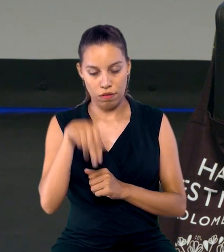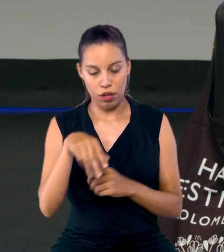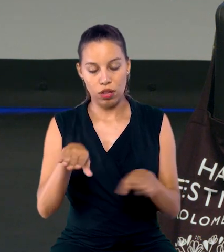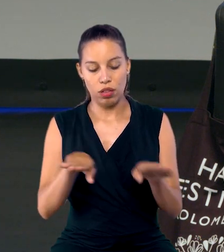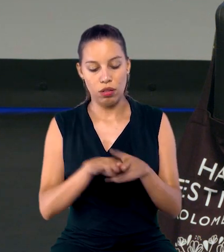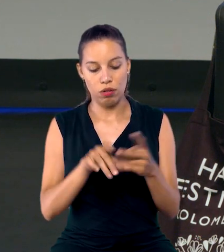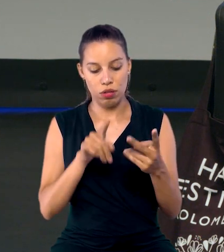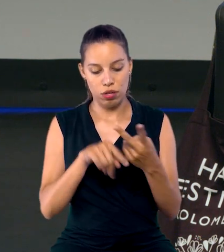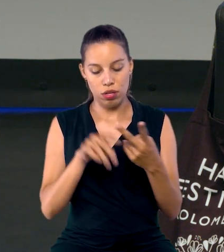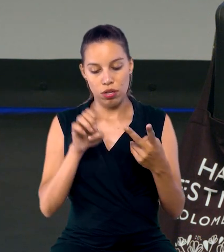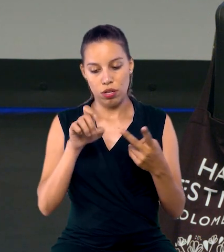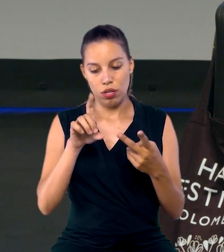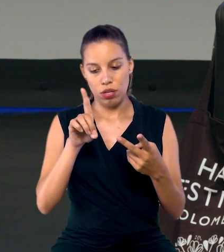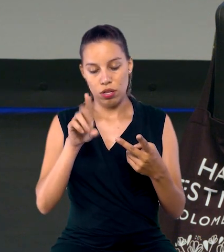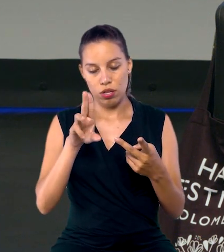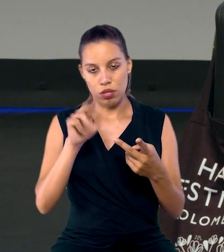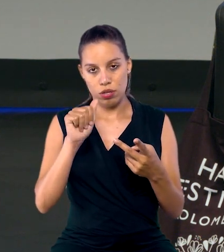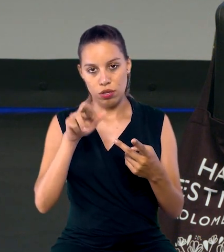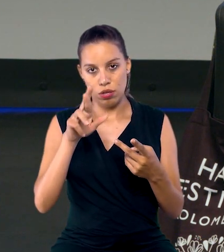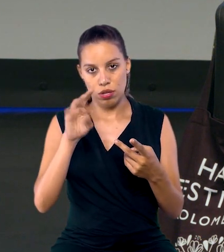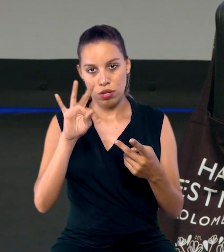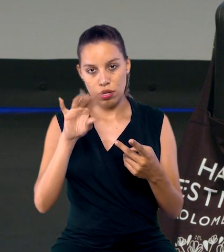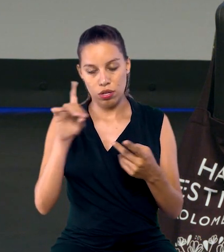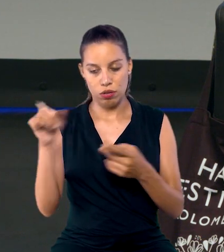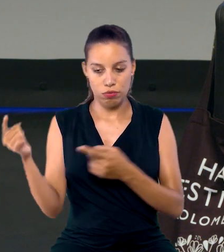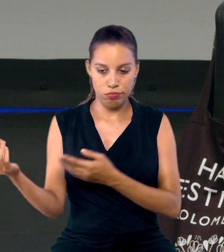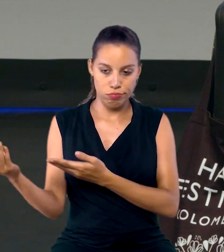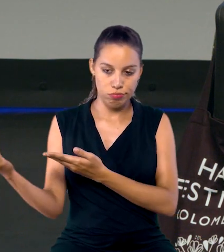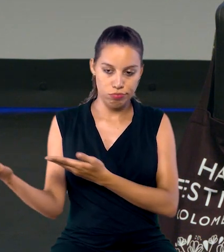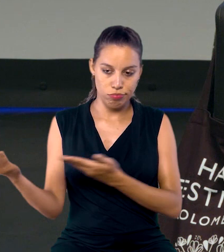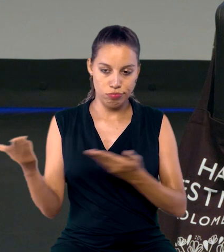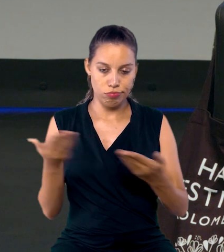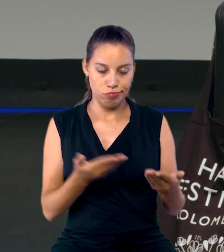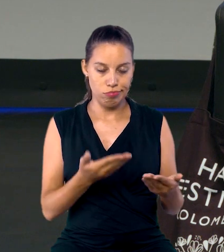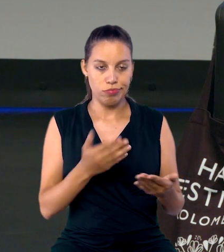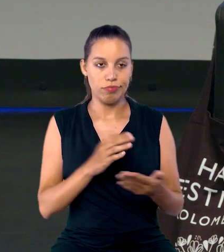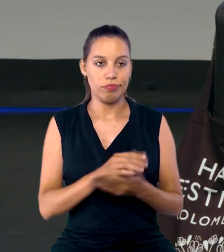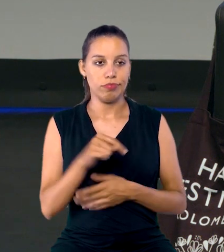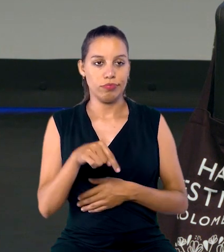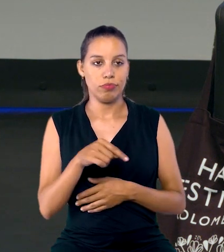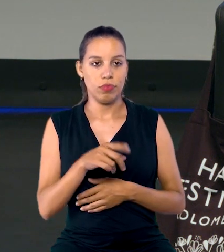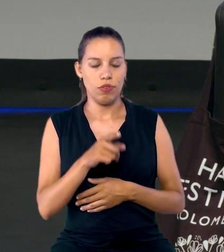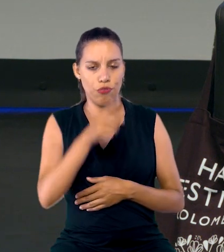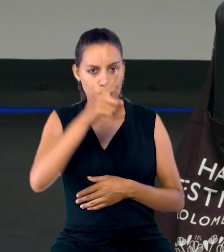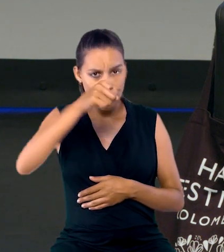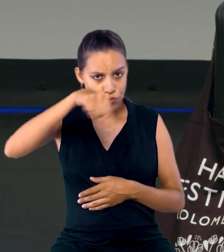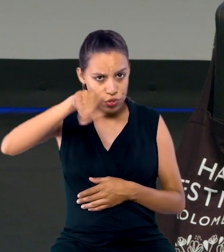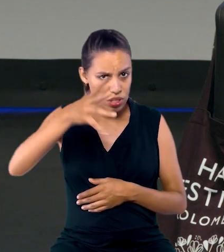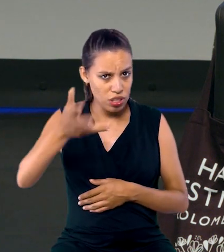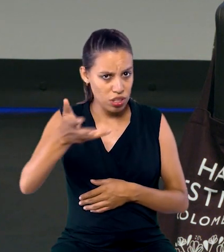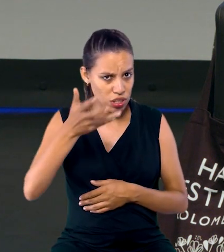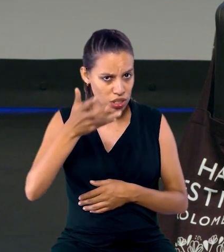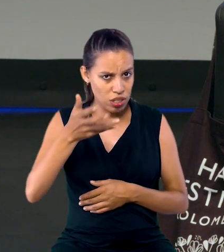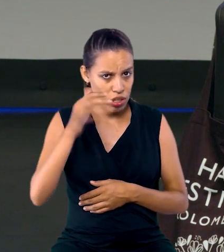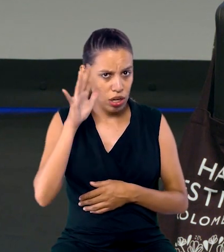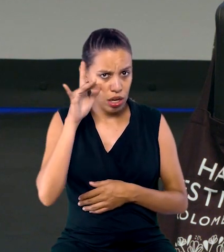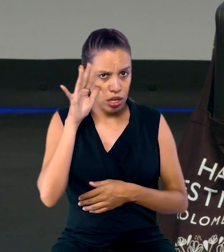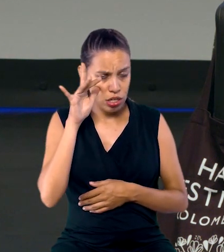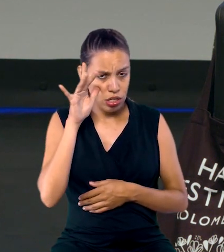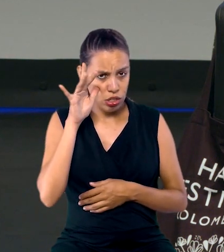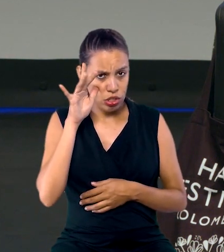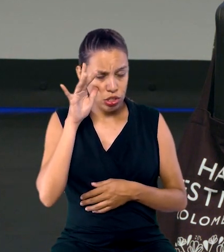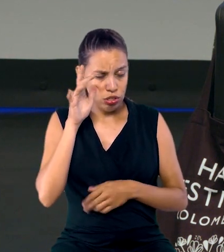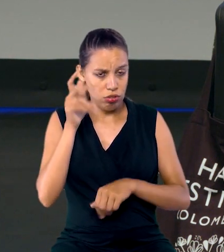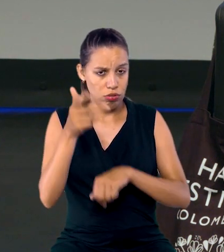o Eduardo Góes Neves, né? E também já aproveito para indicar, quem quiser acompanhar essa conversa,